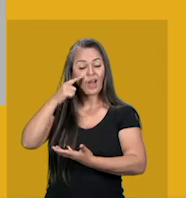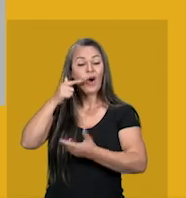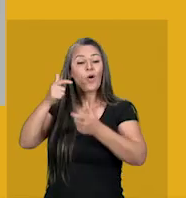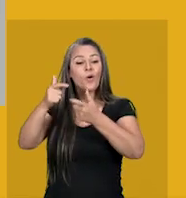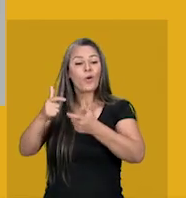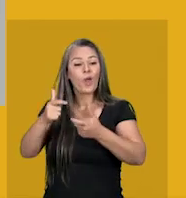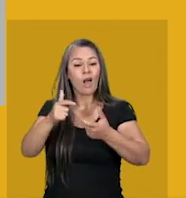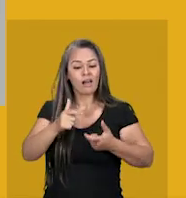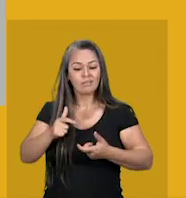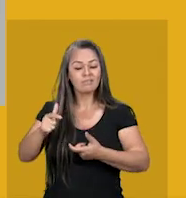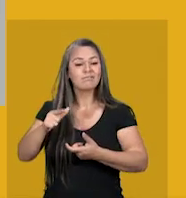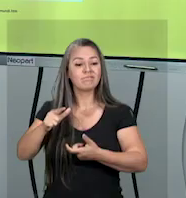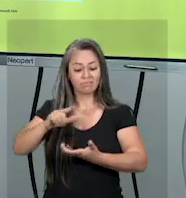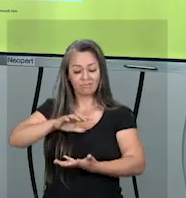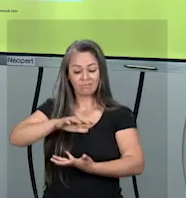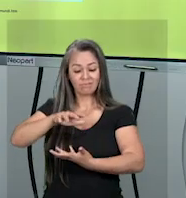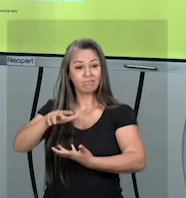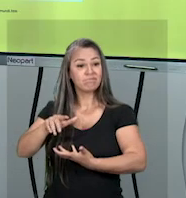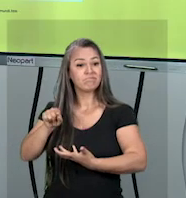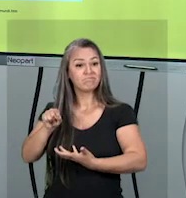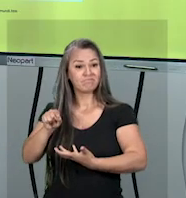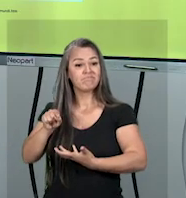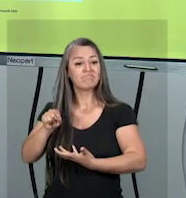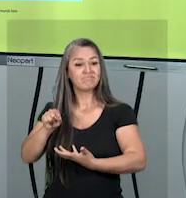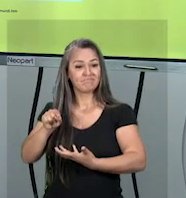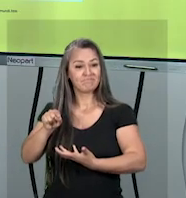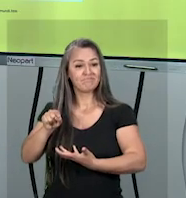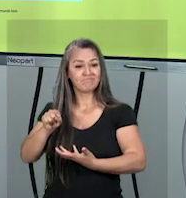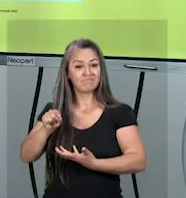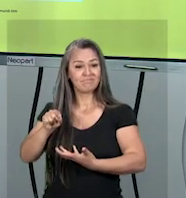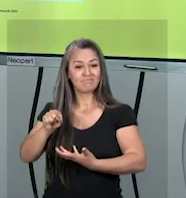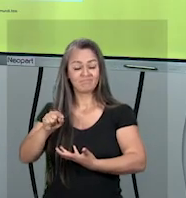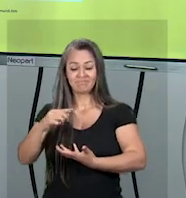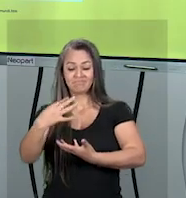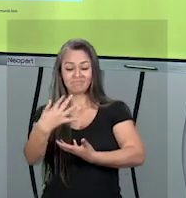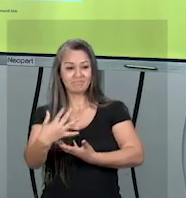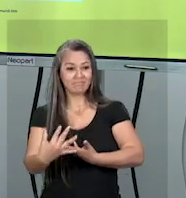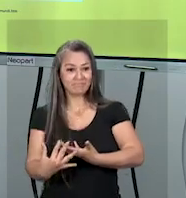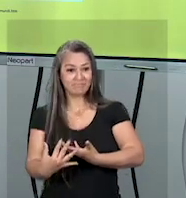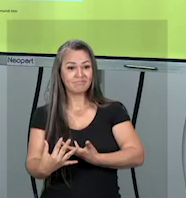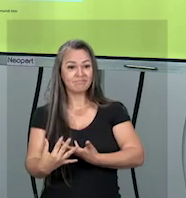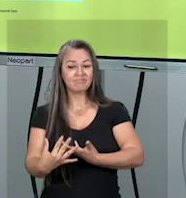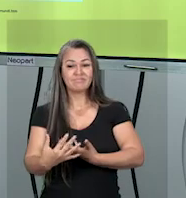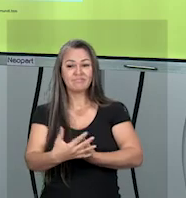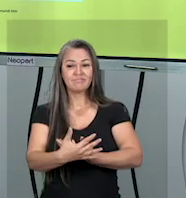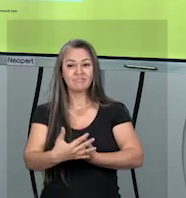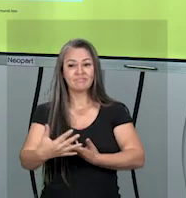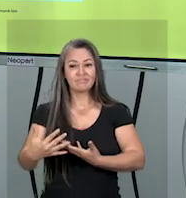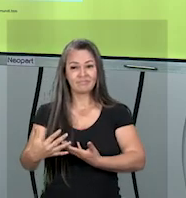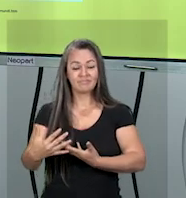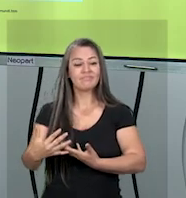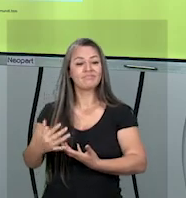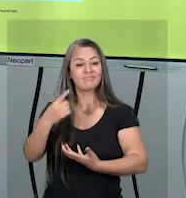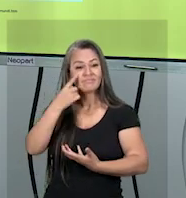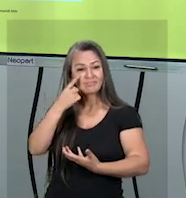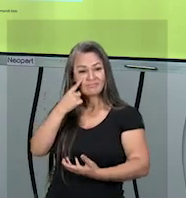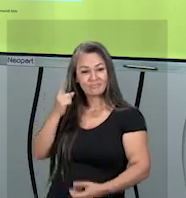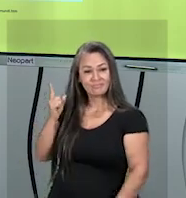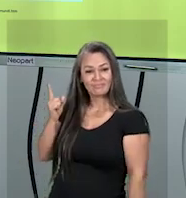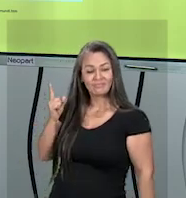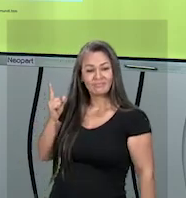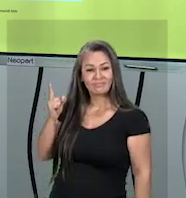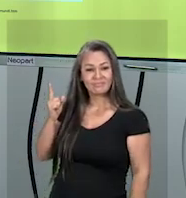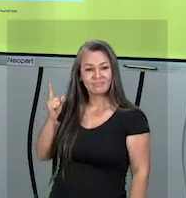está em relação ao meridiano, tá? O principal meridiano e a linha do Equador. Então, vamos lá para a gente compreender um pouco aqui essa